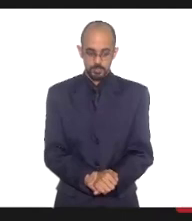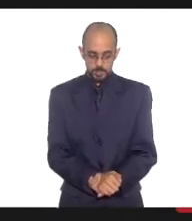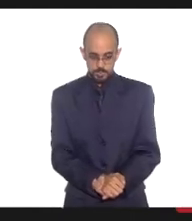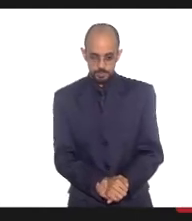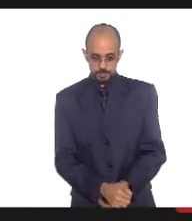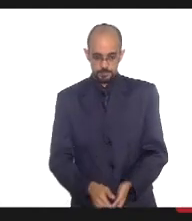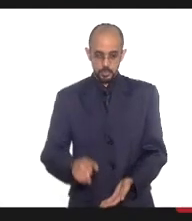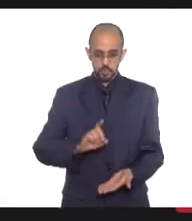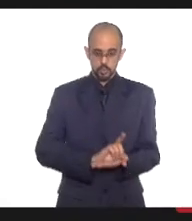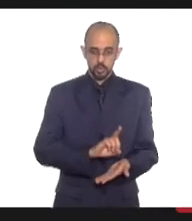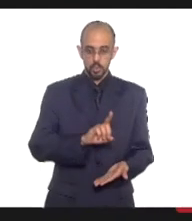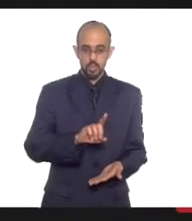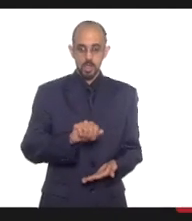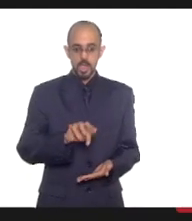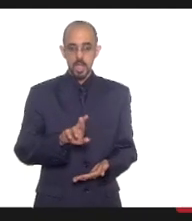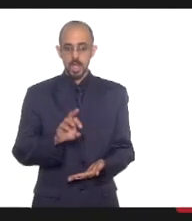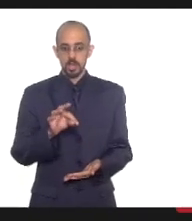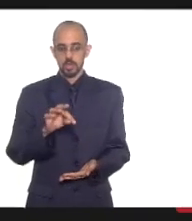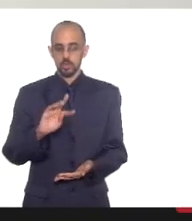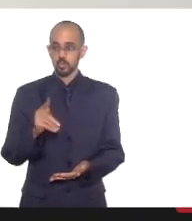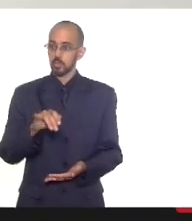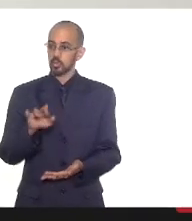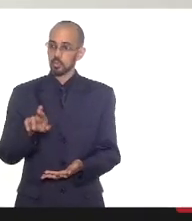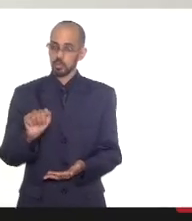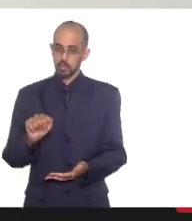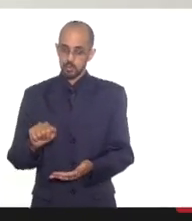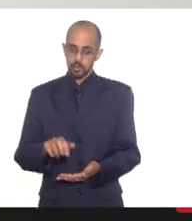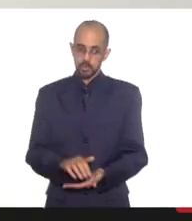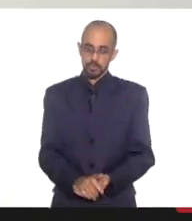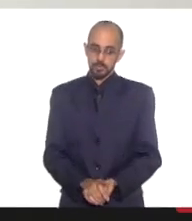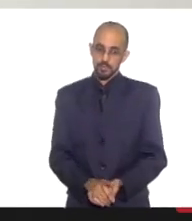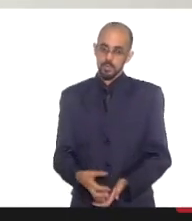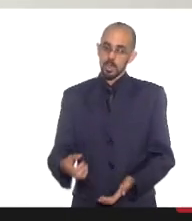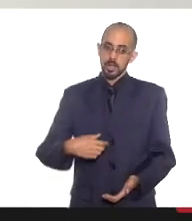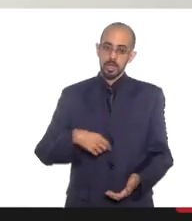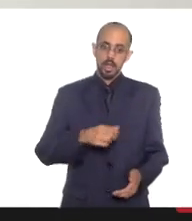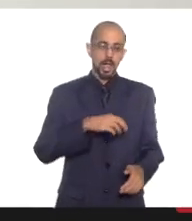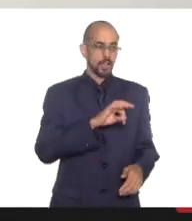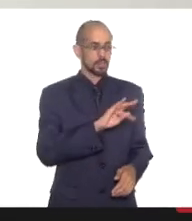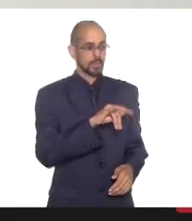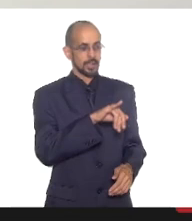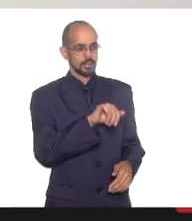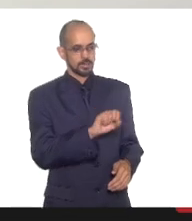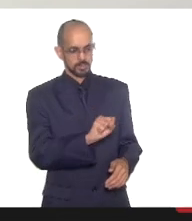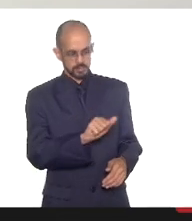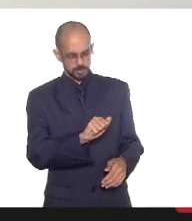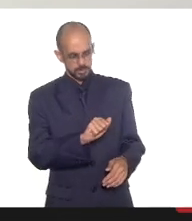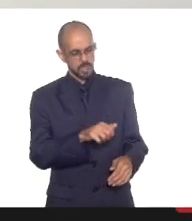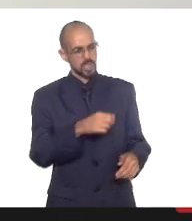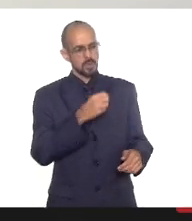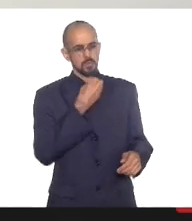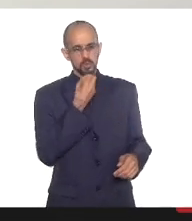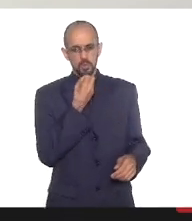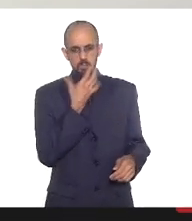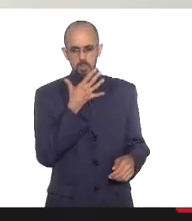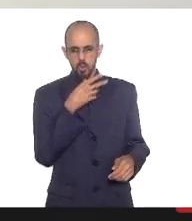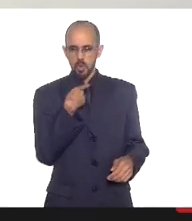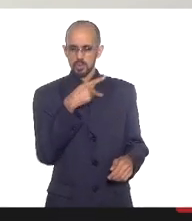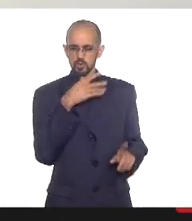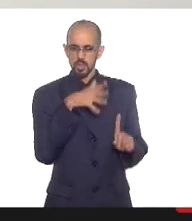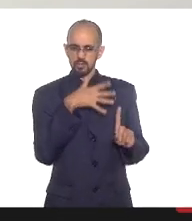Boa tarde doutora Thaís acho que me senti bastante contemplado na sua sala muito muito